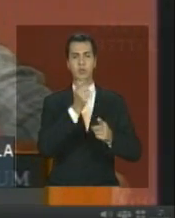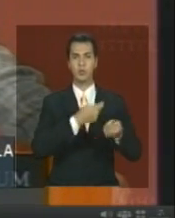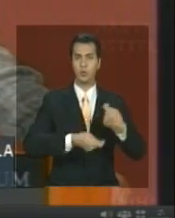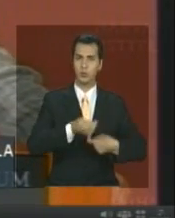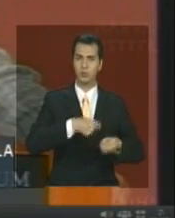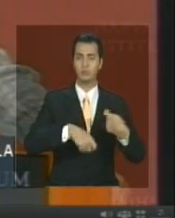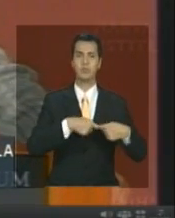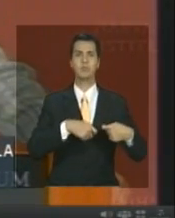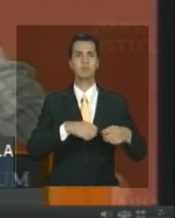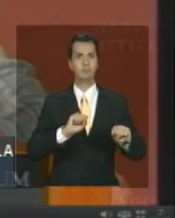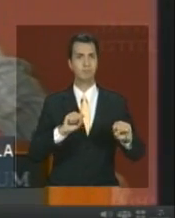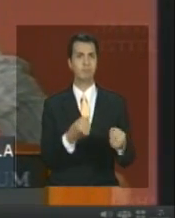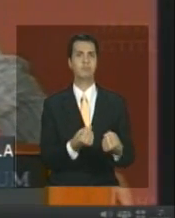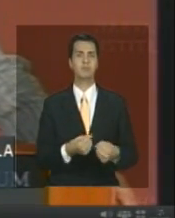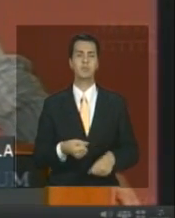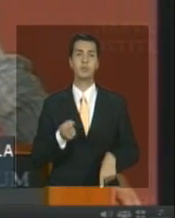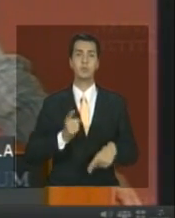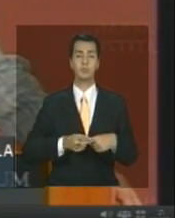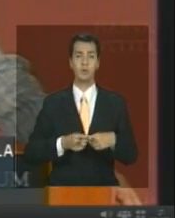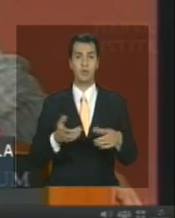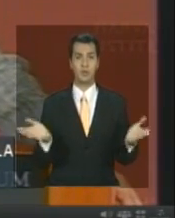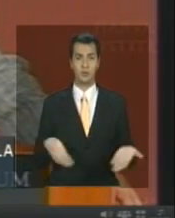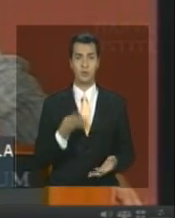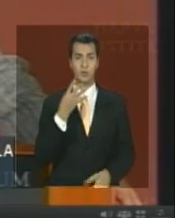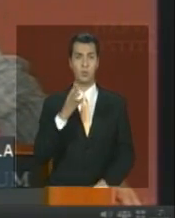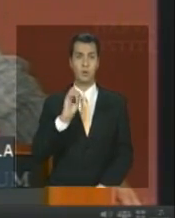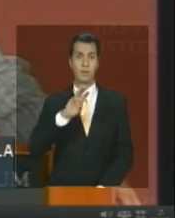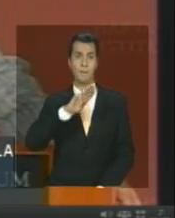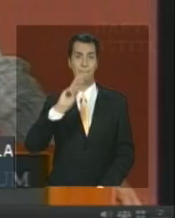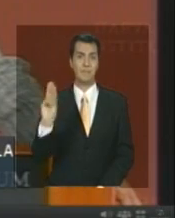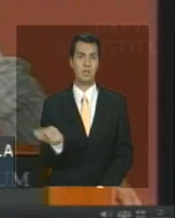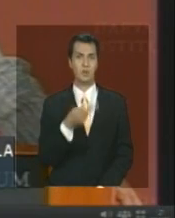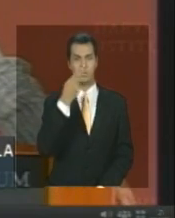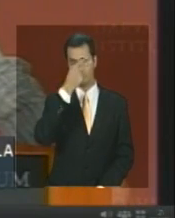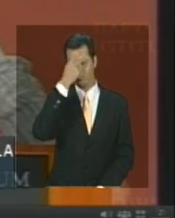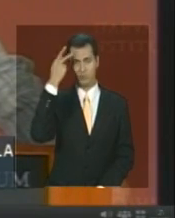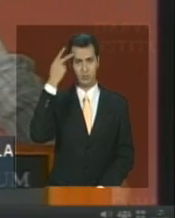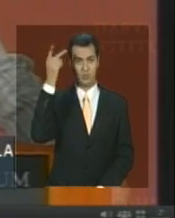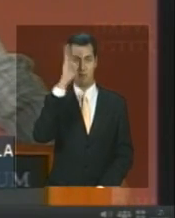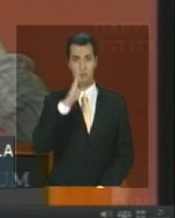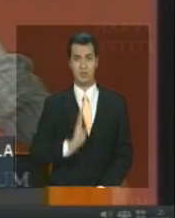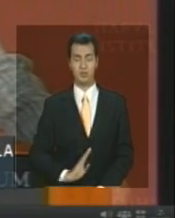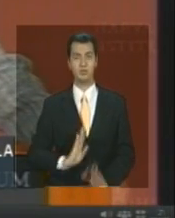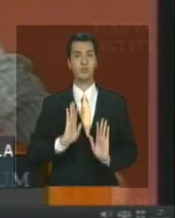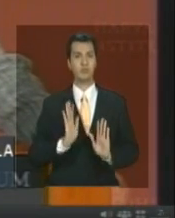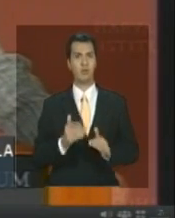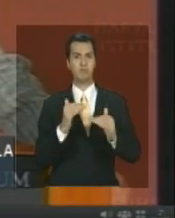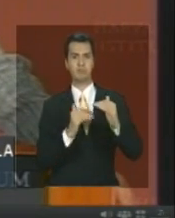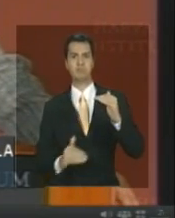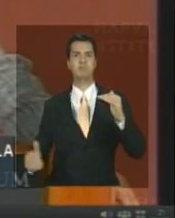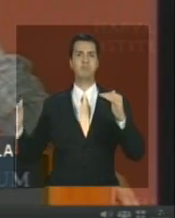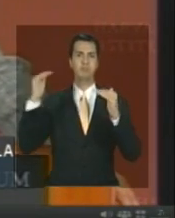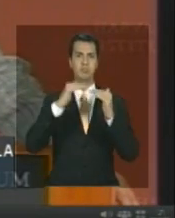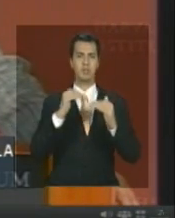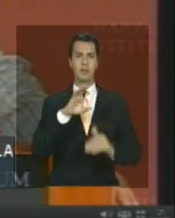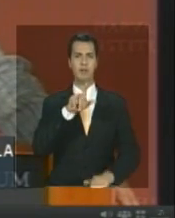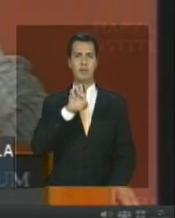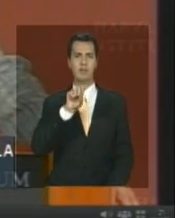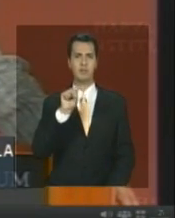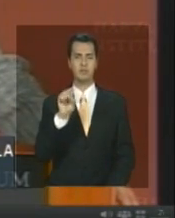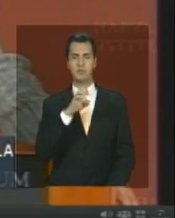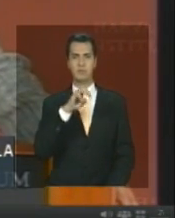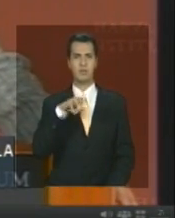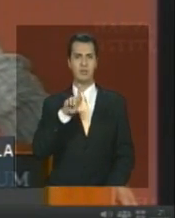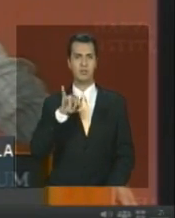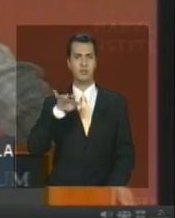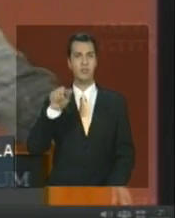porte. Levar 40 milhões de brasileiros e brasileiras às classes médias significa, para o